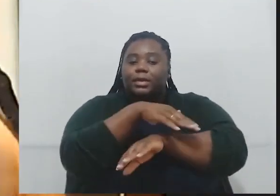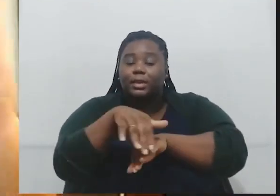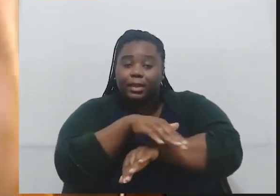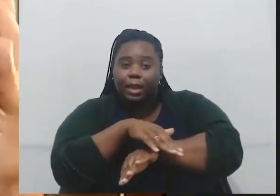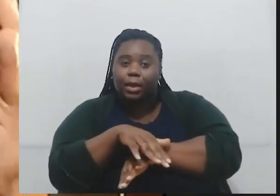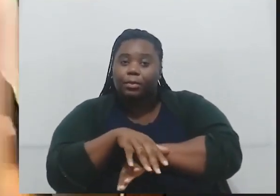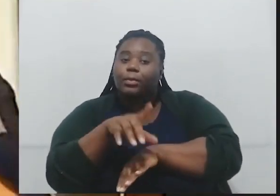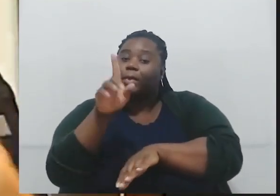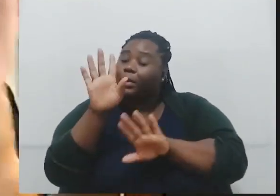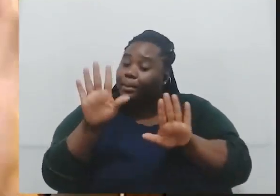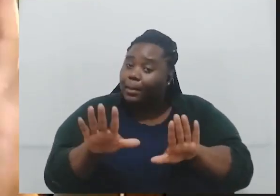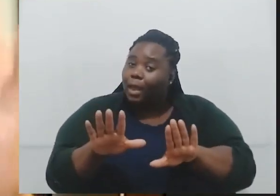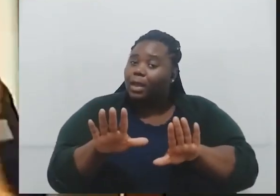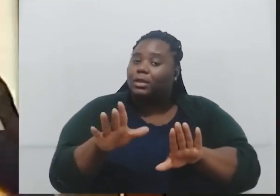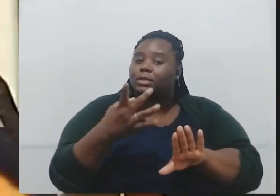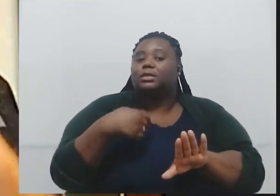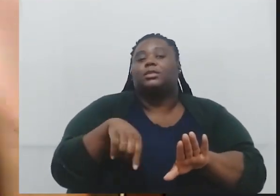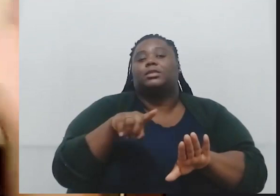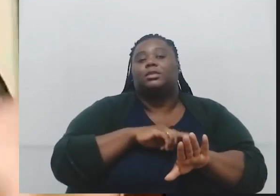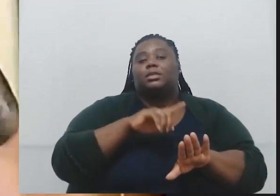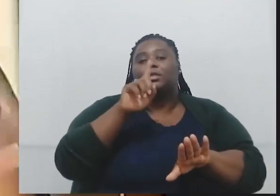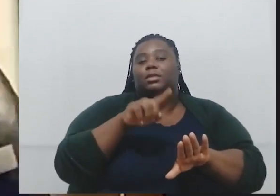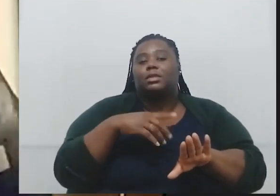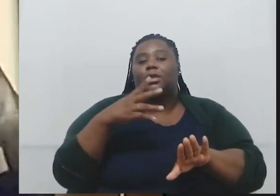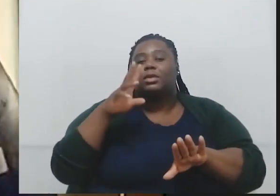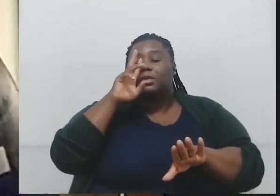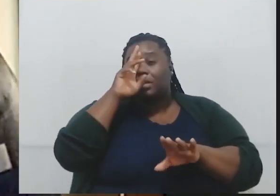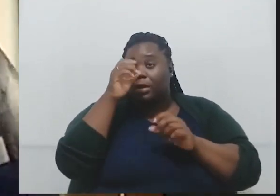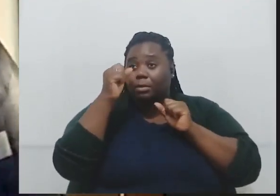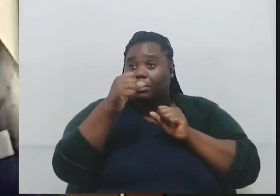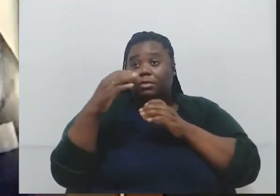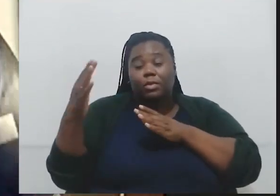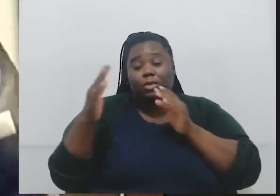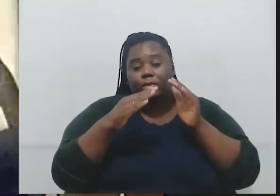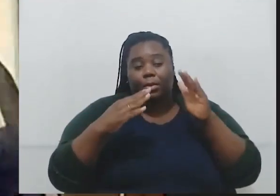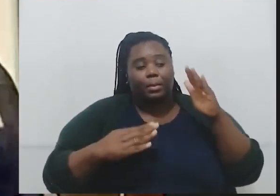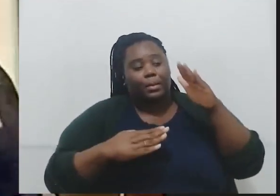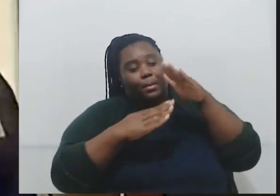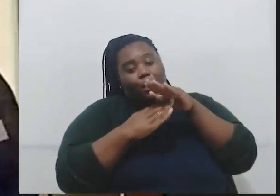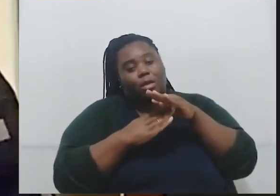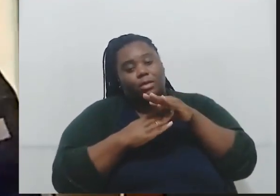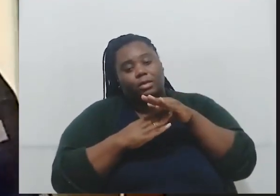potência limitada. Somos limitados, assim, não estou nem um pouco a fim de ser,